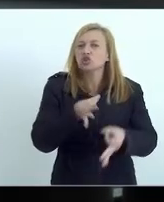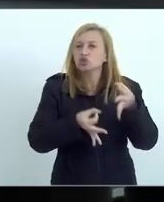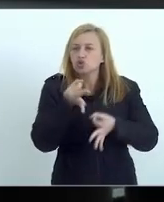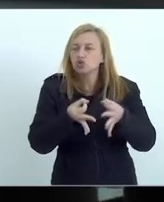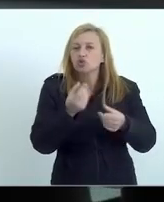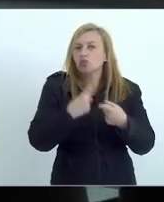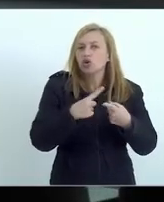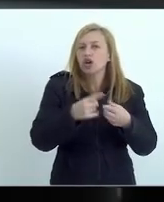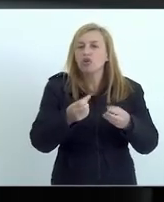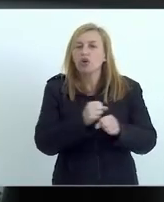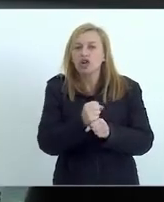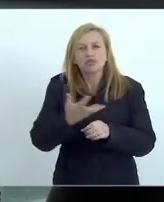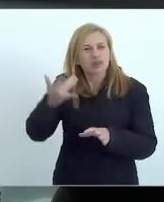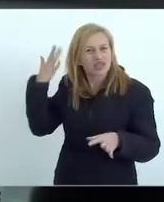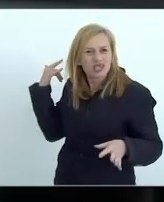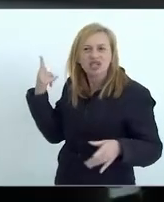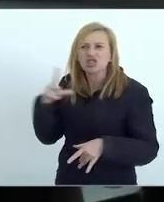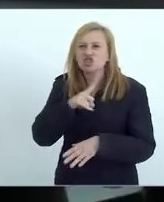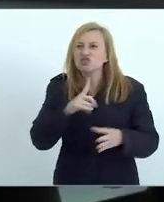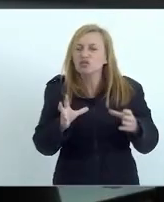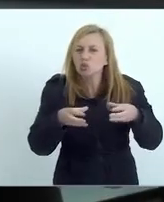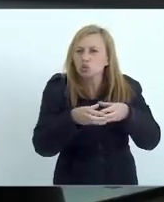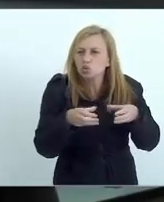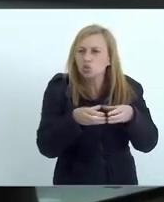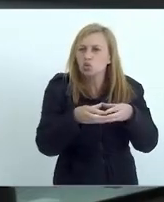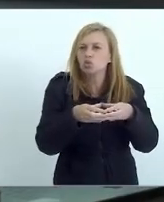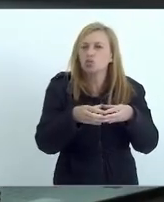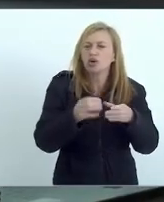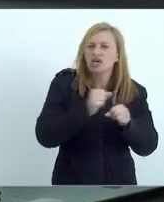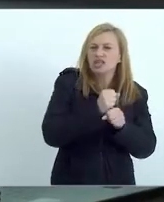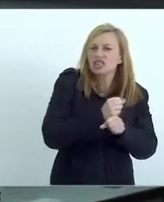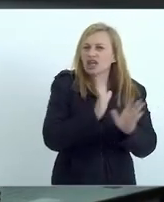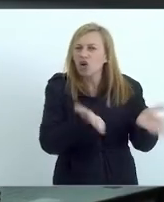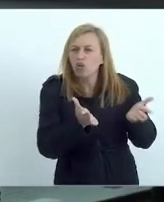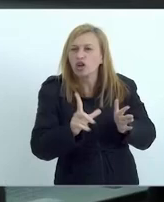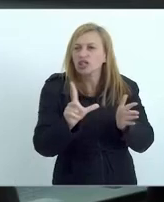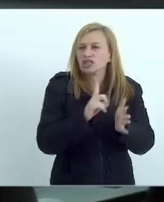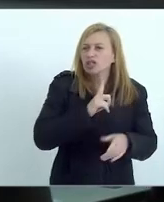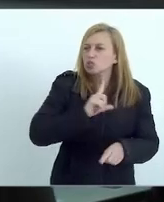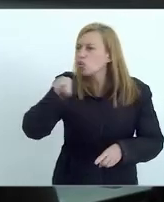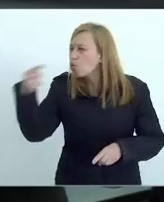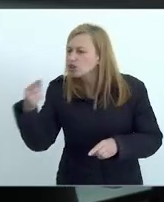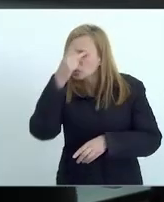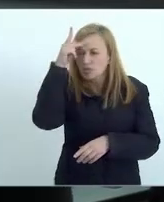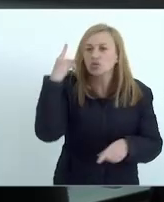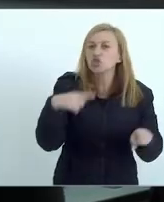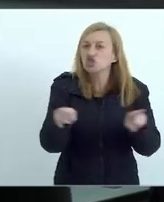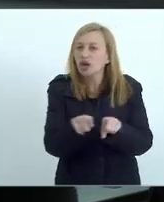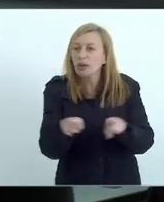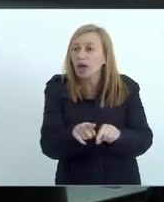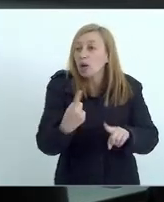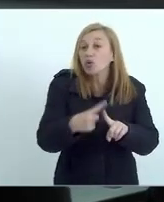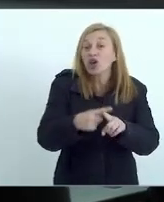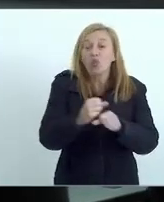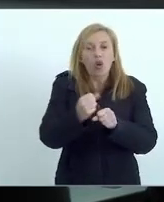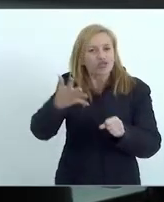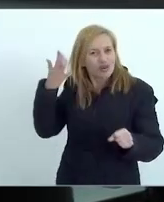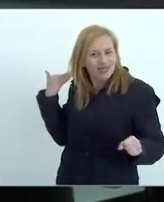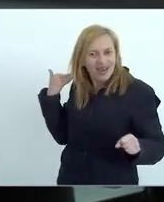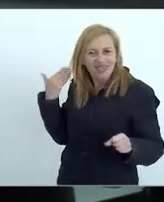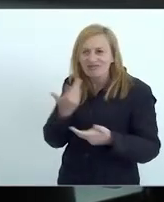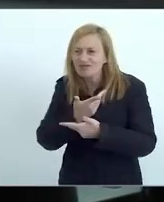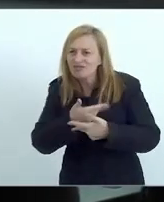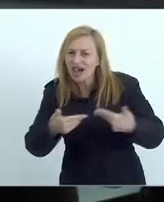justo porque ano passado nós tivemos um grupo esse ano temos outras pessoas também porque ano passado